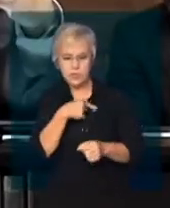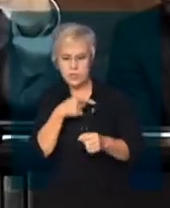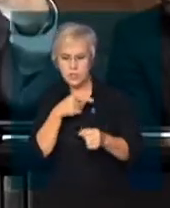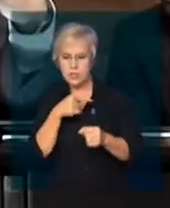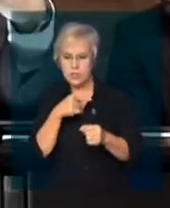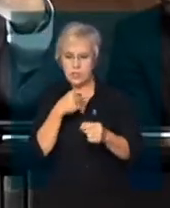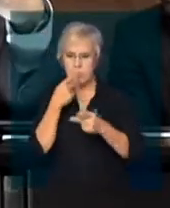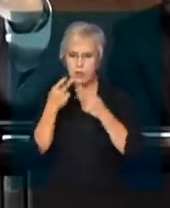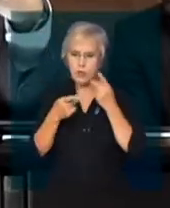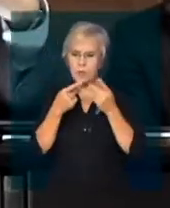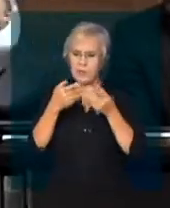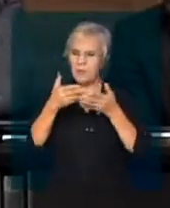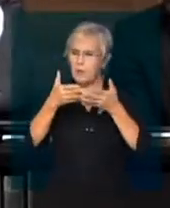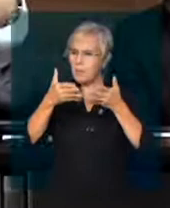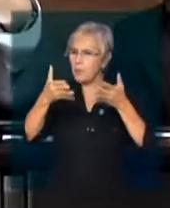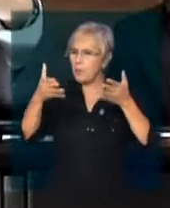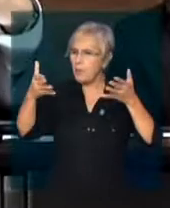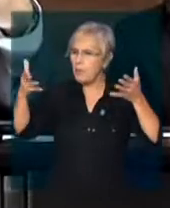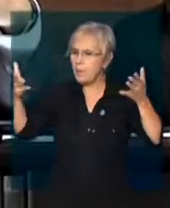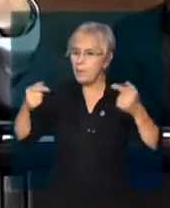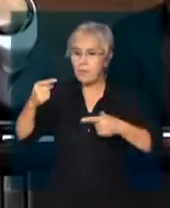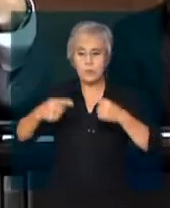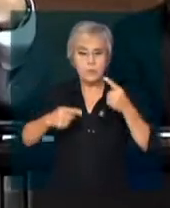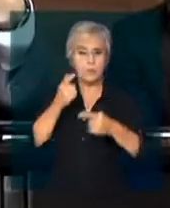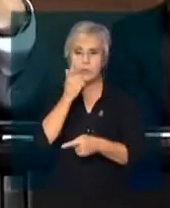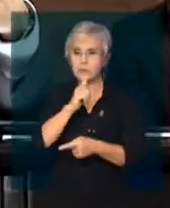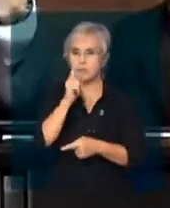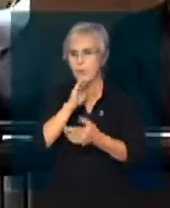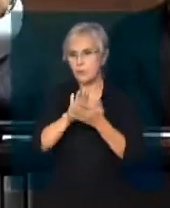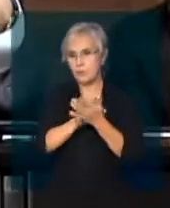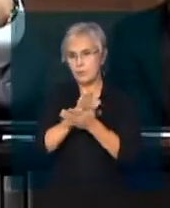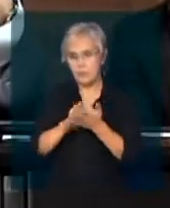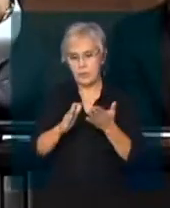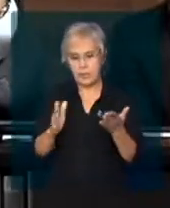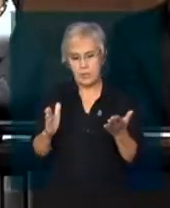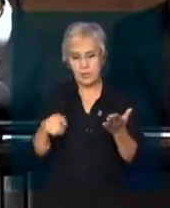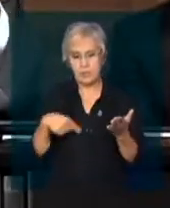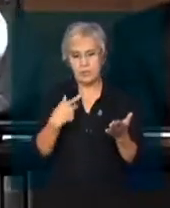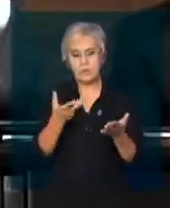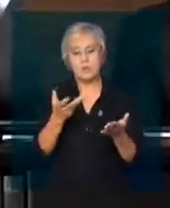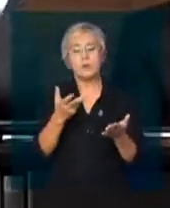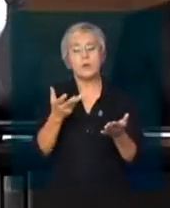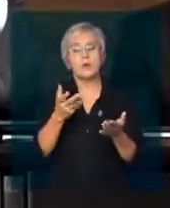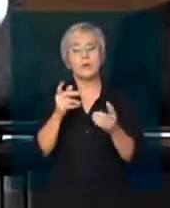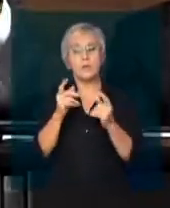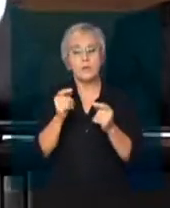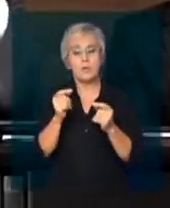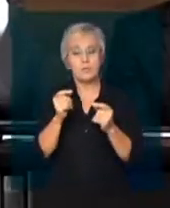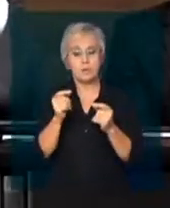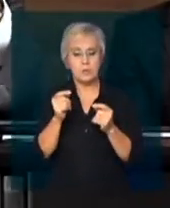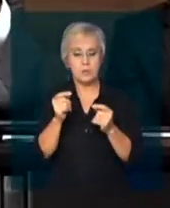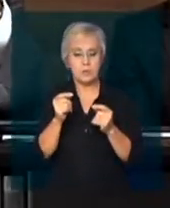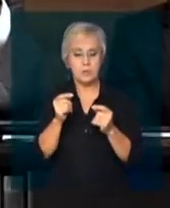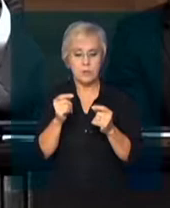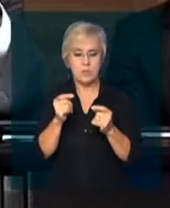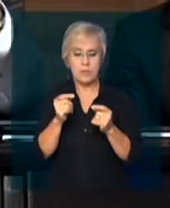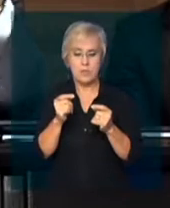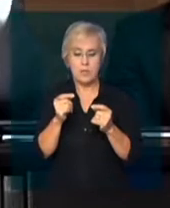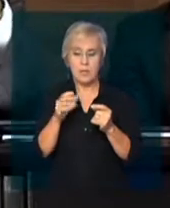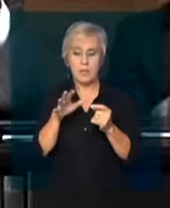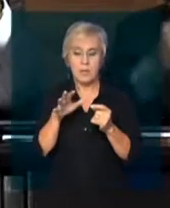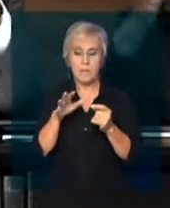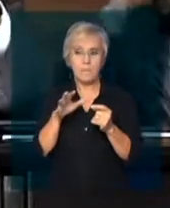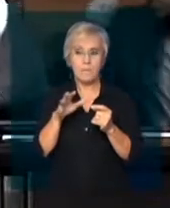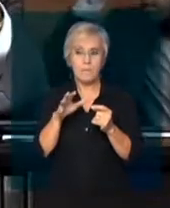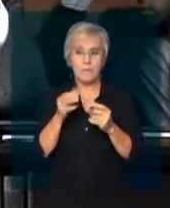abranger demais esse debate, nós não vamos chegar a lugar nenhum. O que nós queremos é tirar a insolvência dos entes federados,